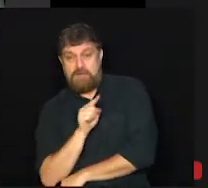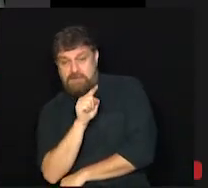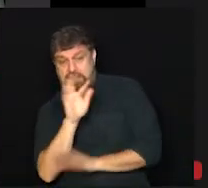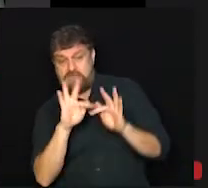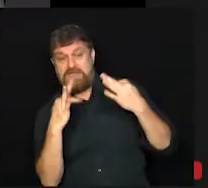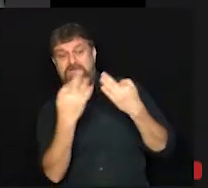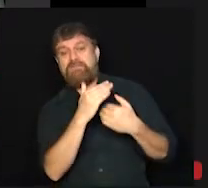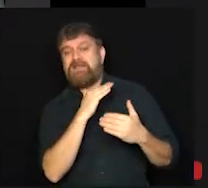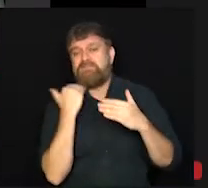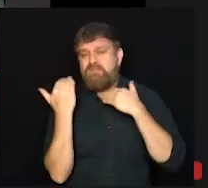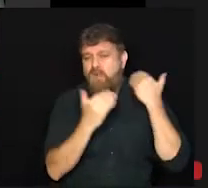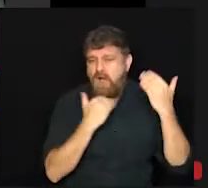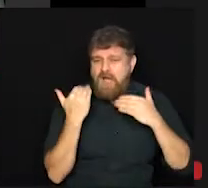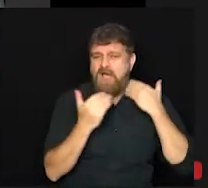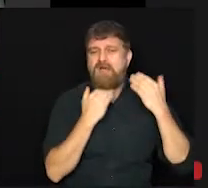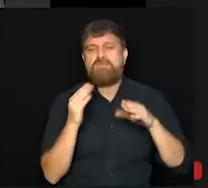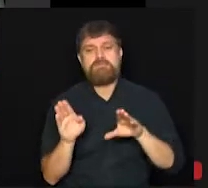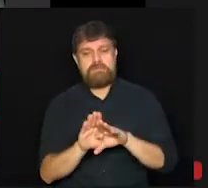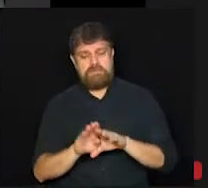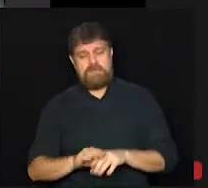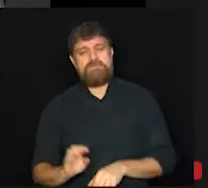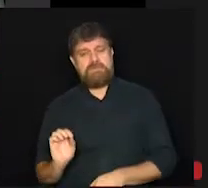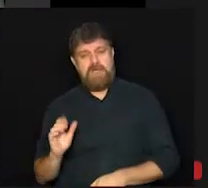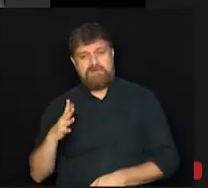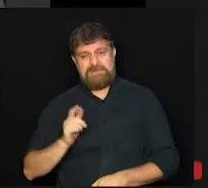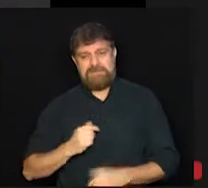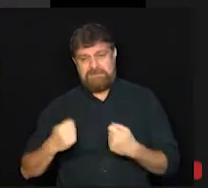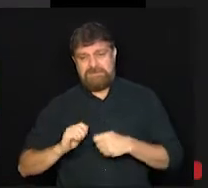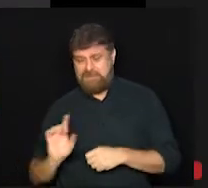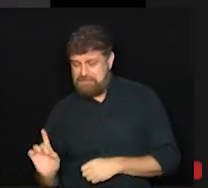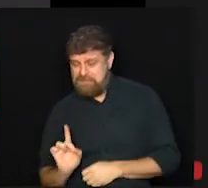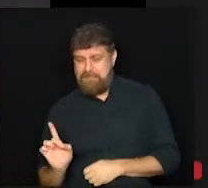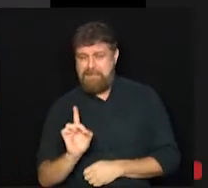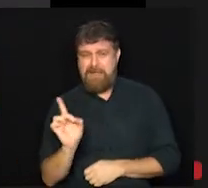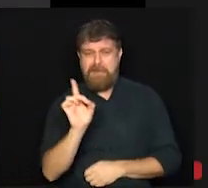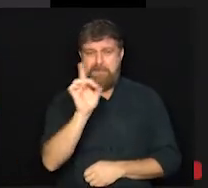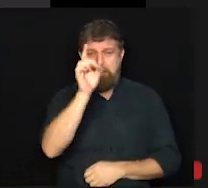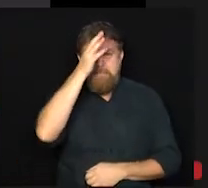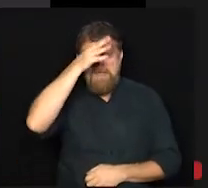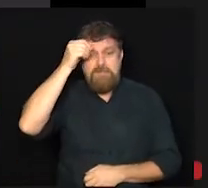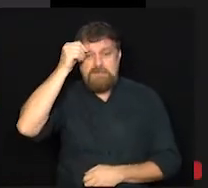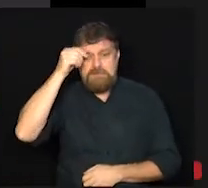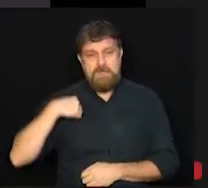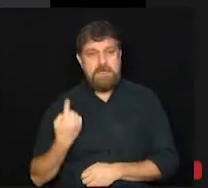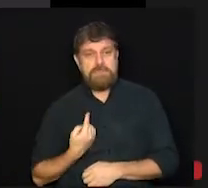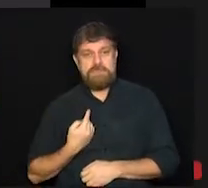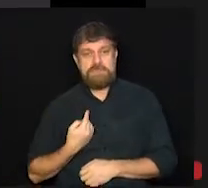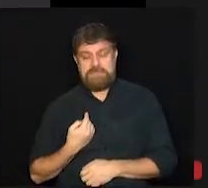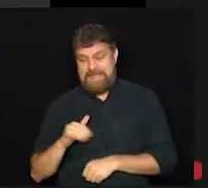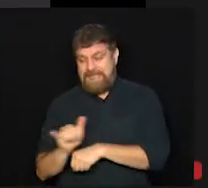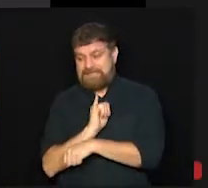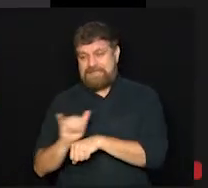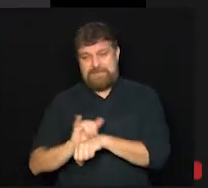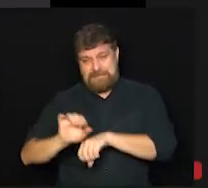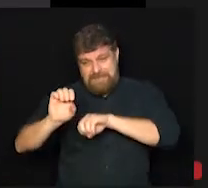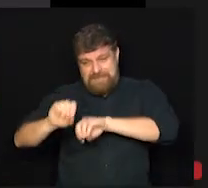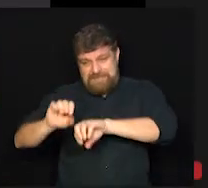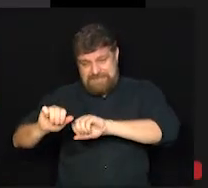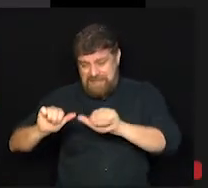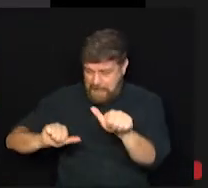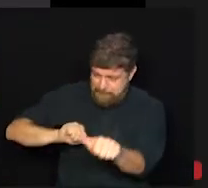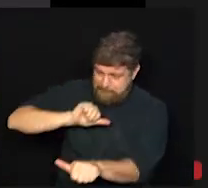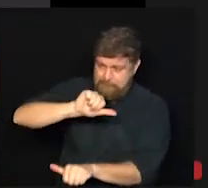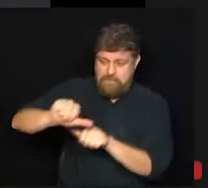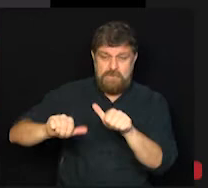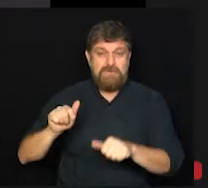que faleceram, e, enfim, então eles se deslocaram. Tivemos que mudar a forma de dar aula, então a gente já tinha uma série de